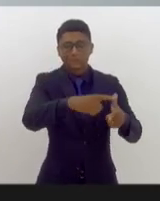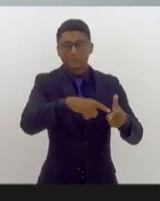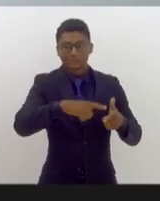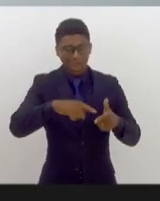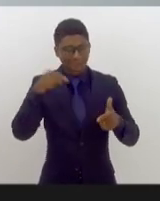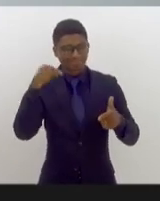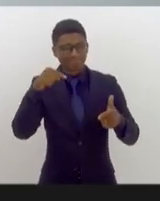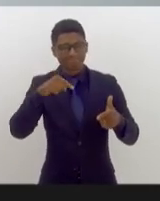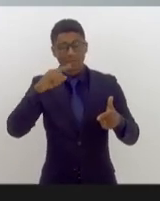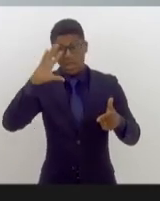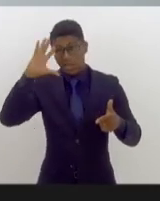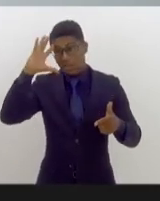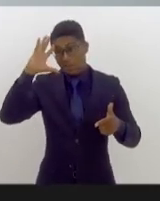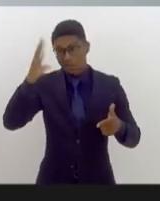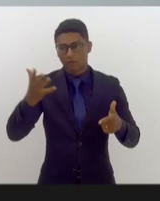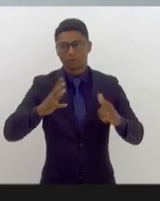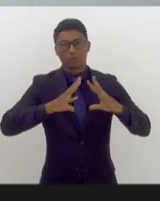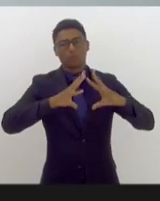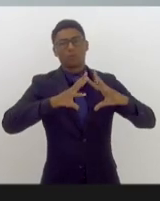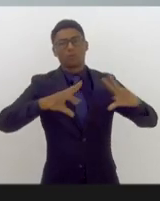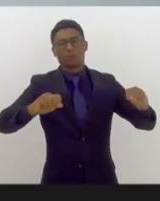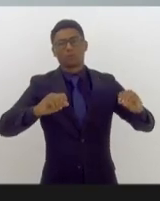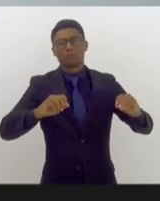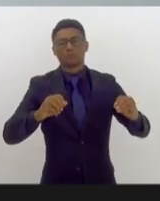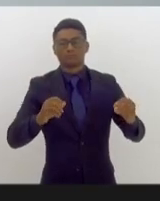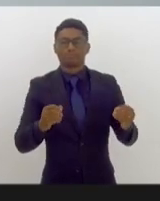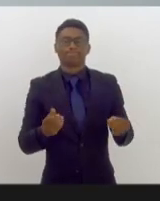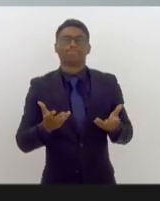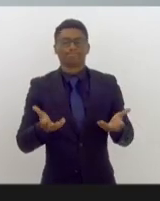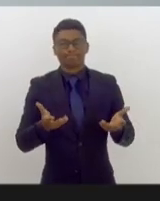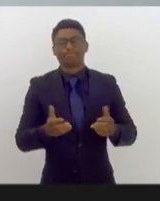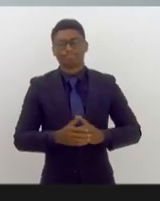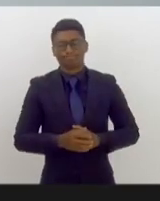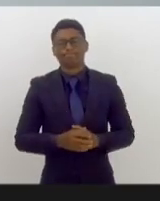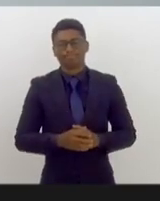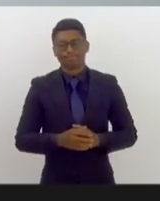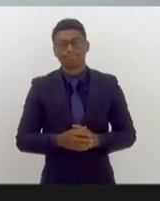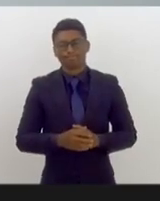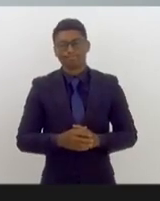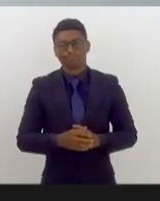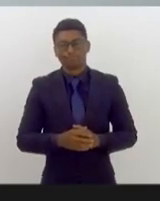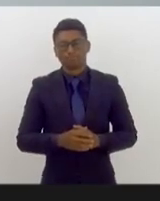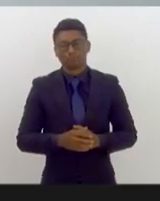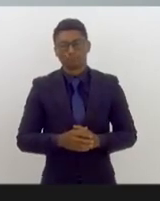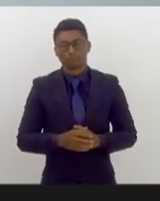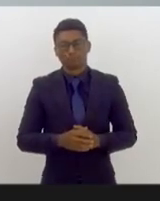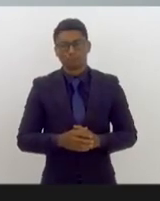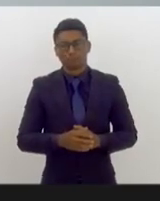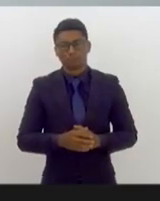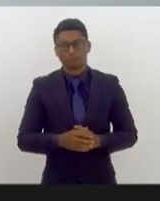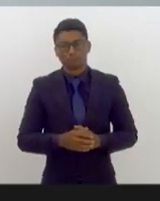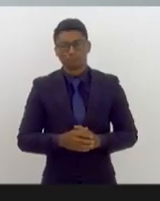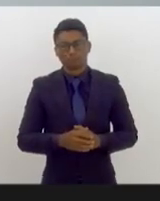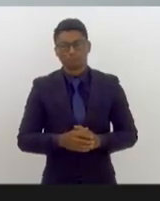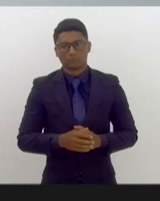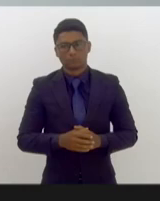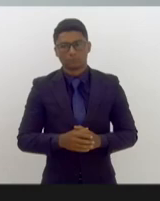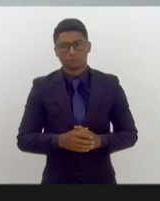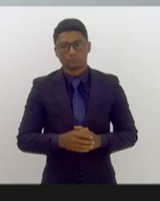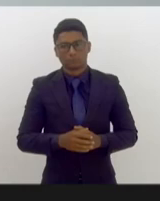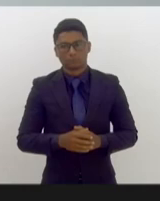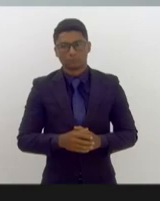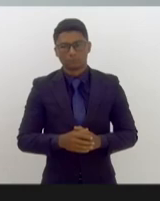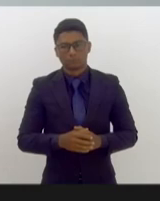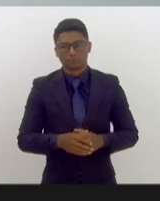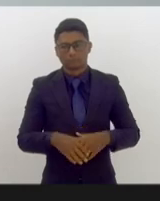para solucionar os problemas que estão aí colocados, que obrigado, hoje fazem